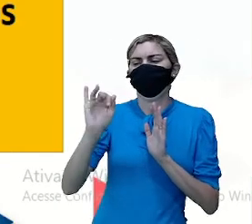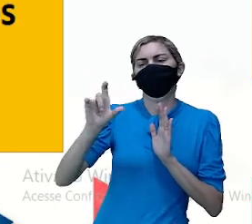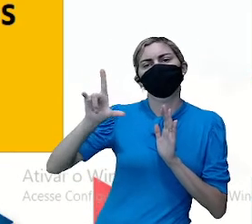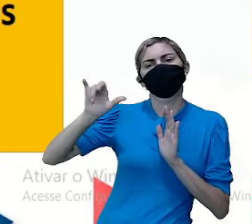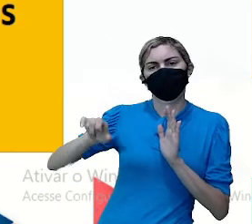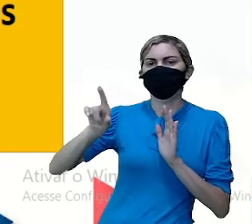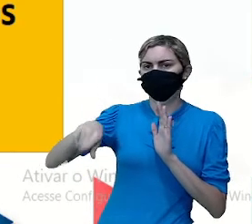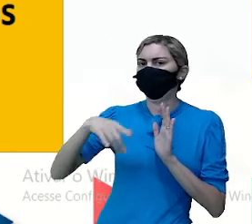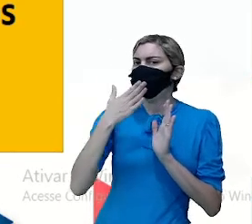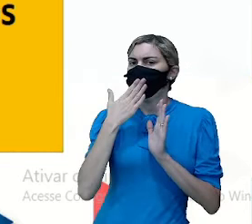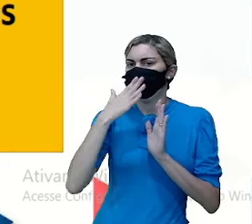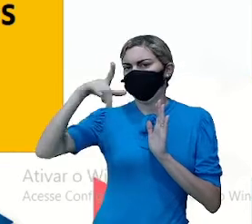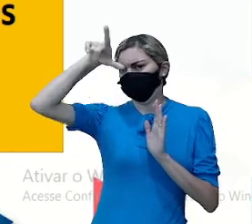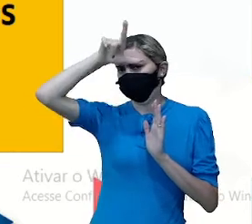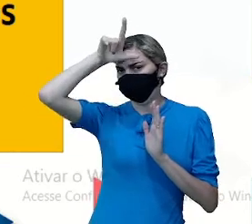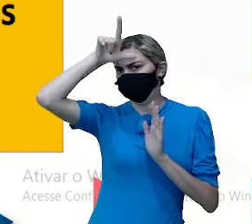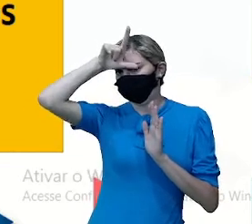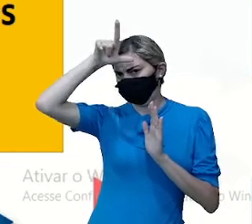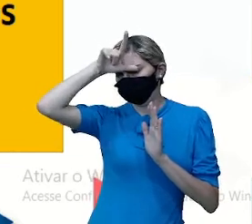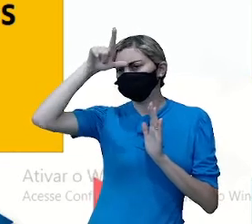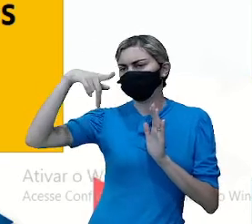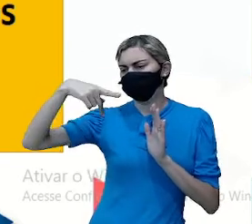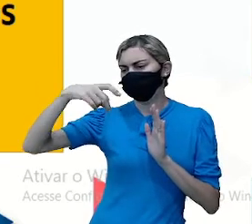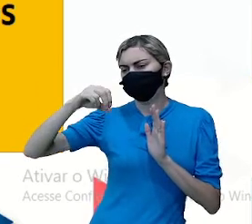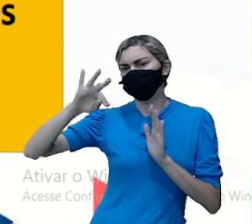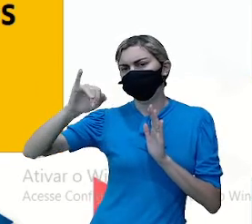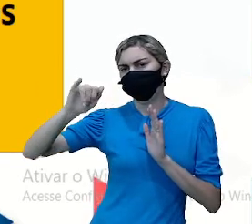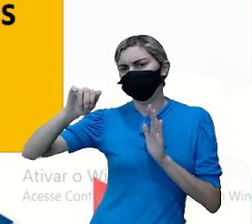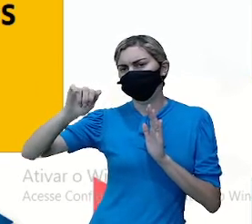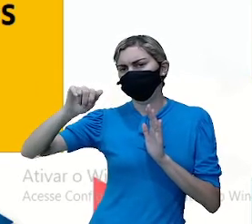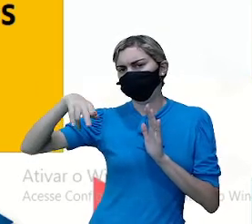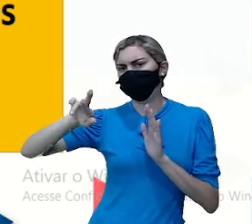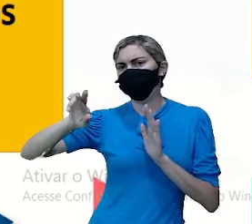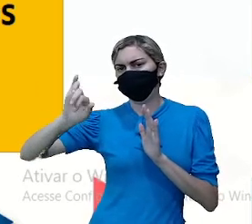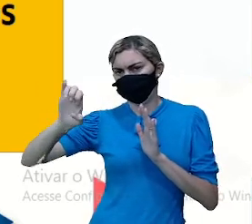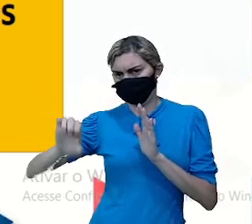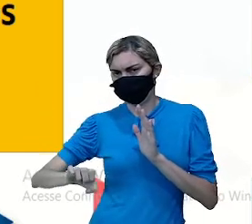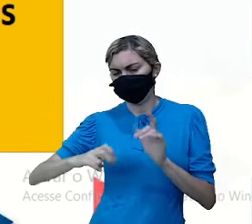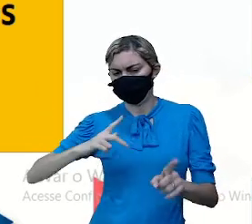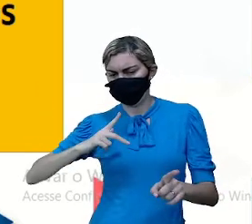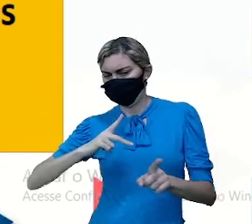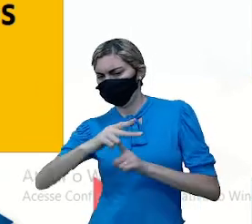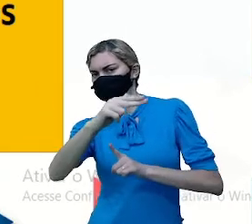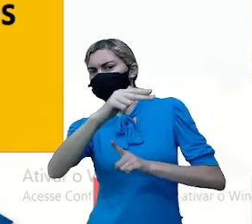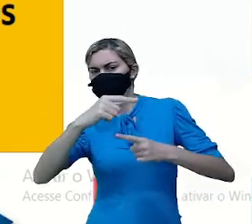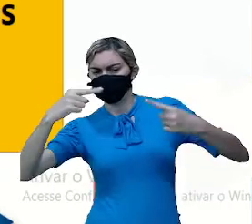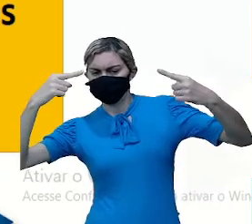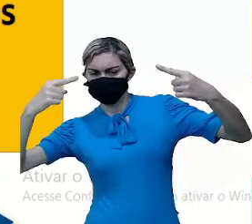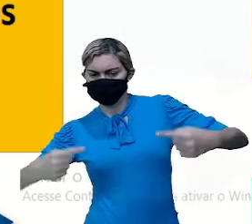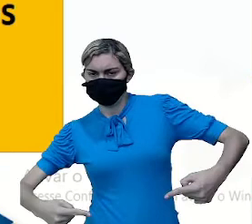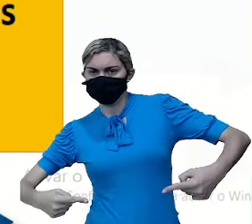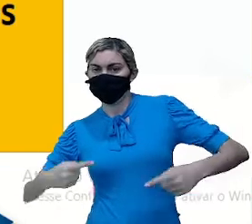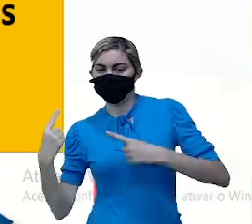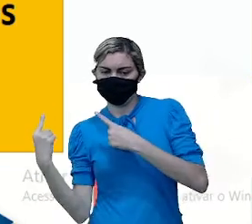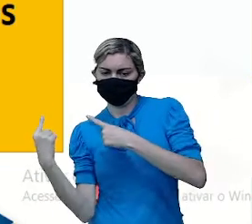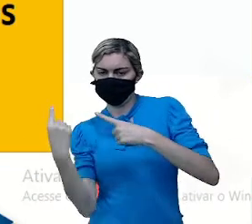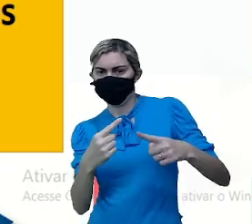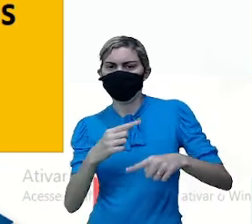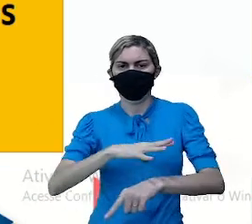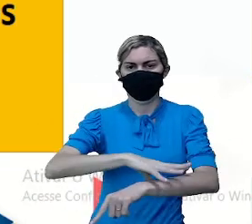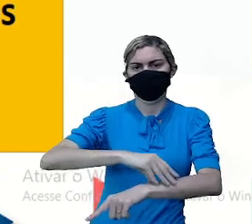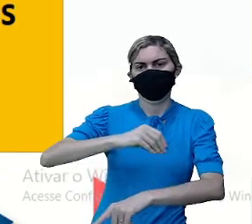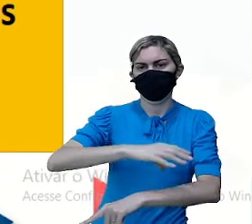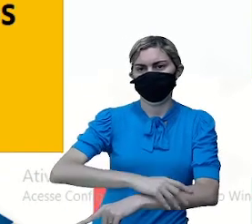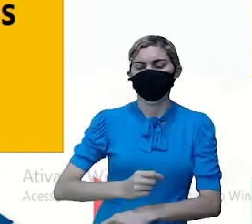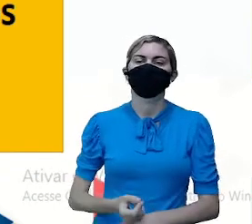um índio, líder dos potiguares, herói na luta contra os holandeses no Brasil. Sua participação